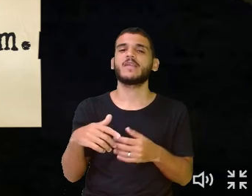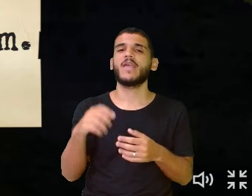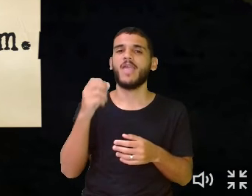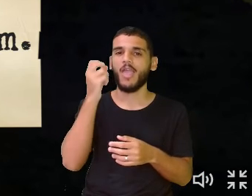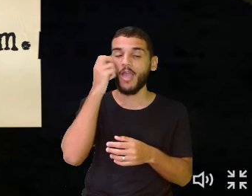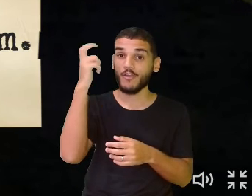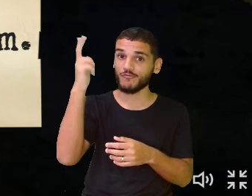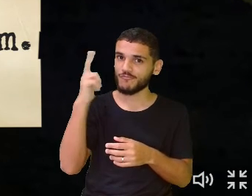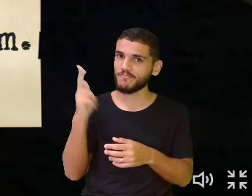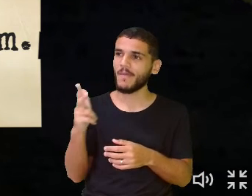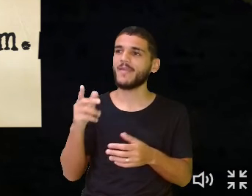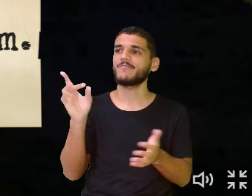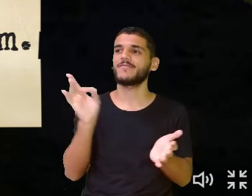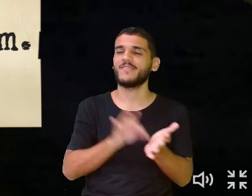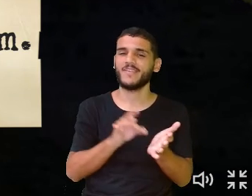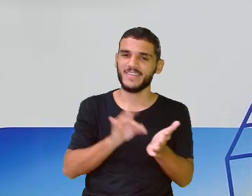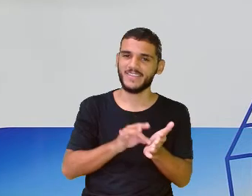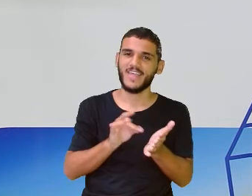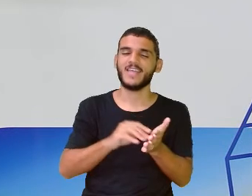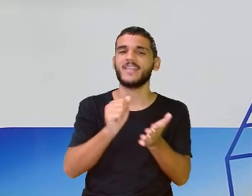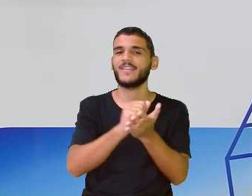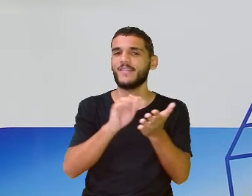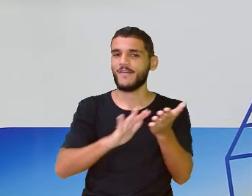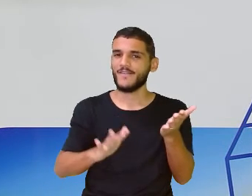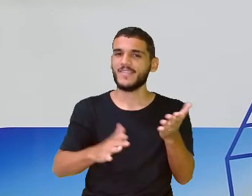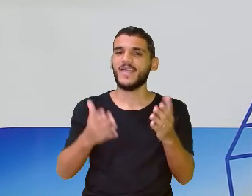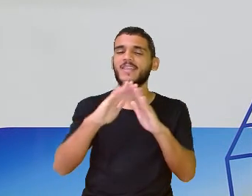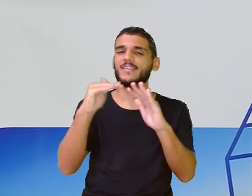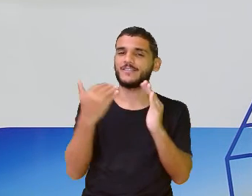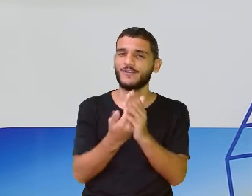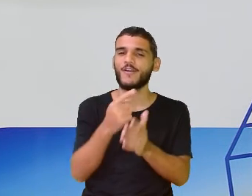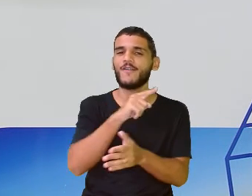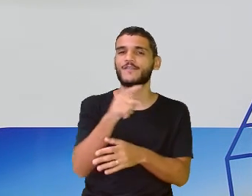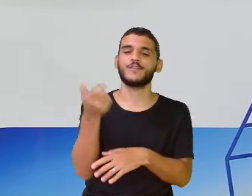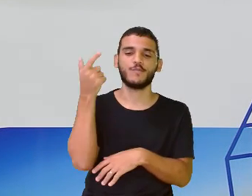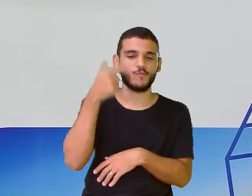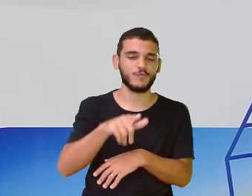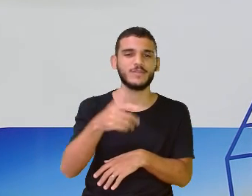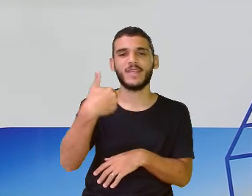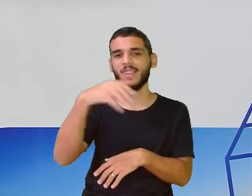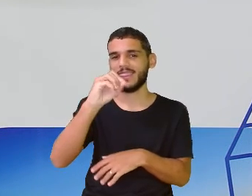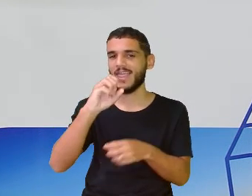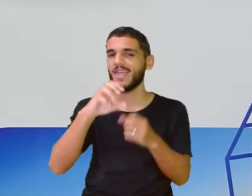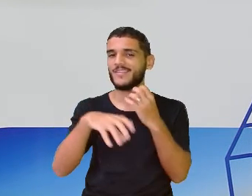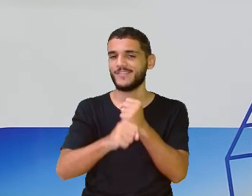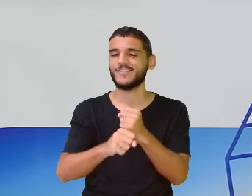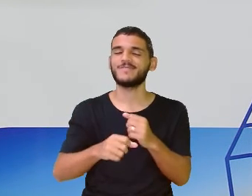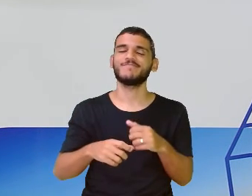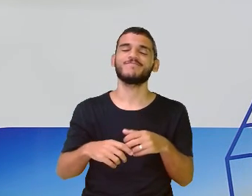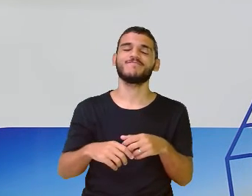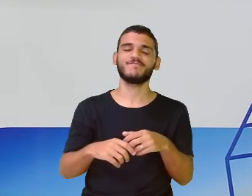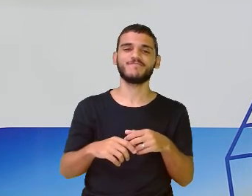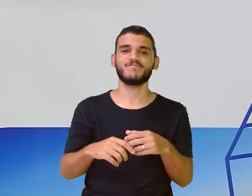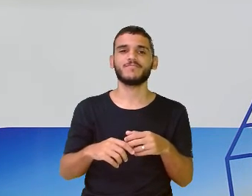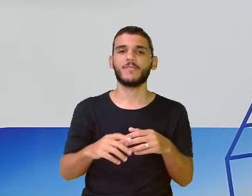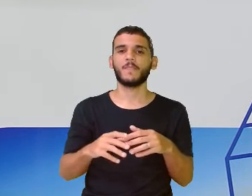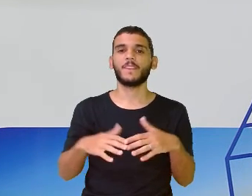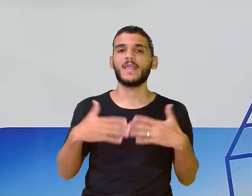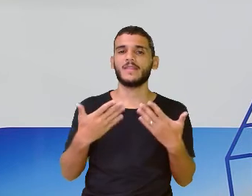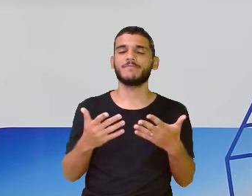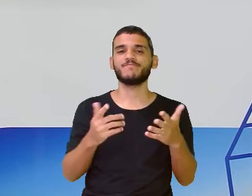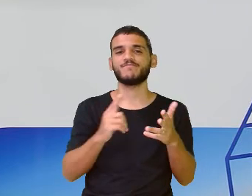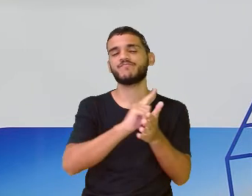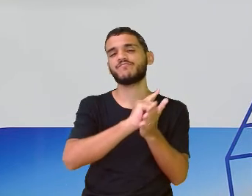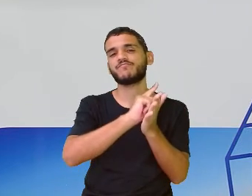expert em reportagem. Quando a atividade chega em sala de aula, todo mundo vai tirar 10. Qual dos gêneros